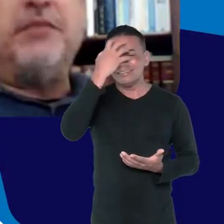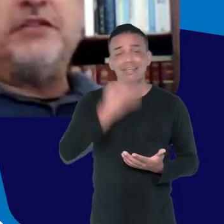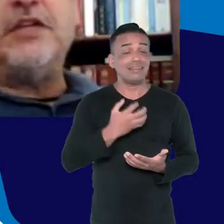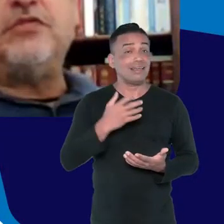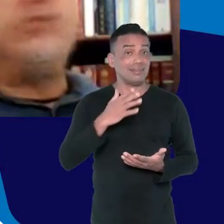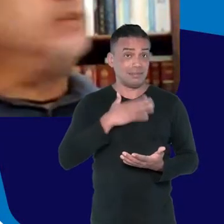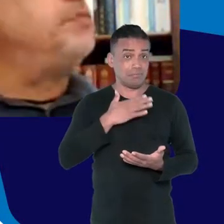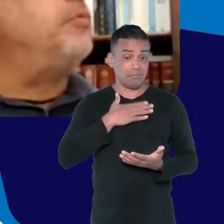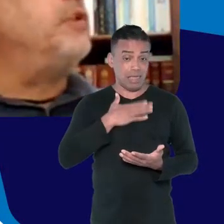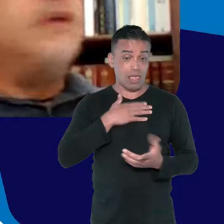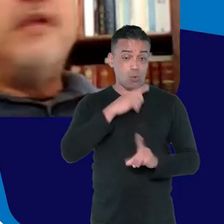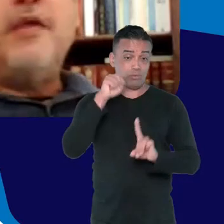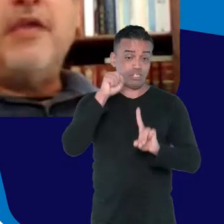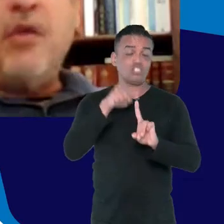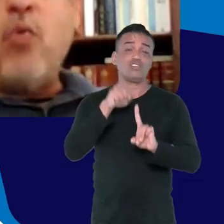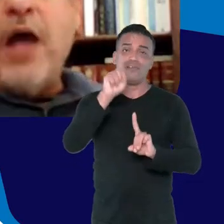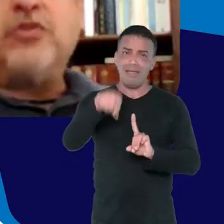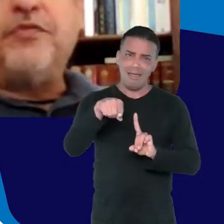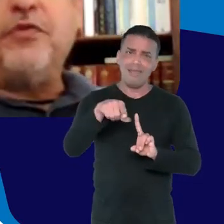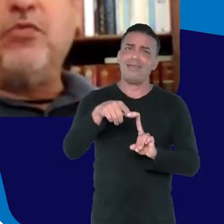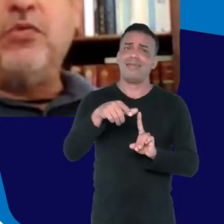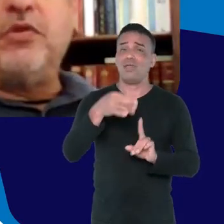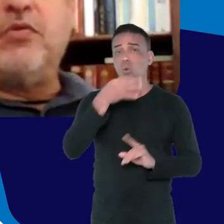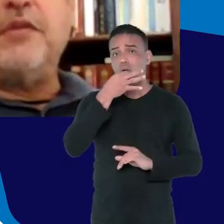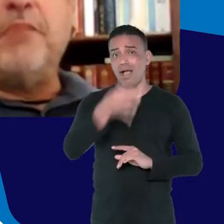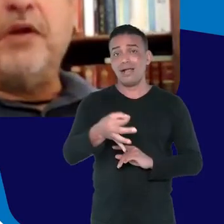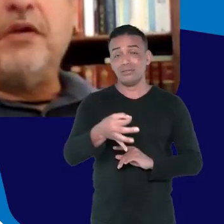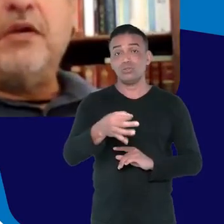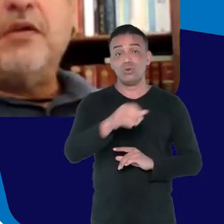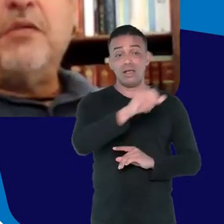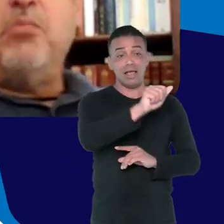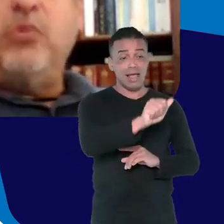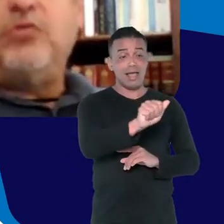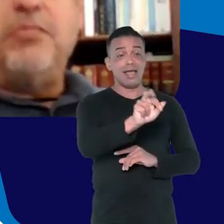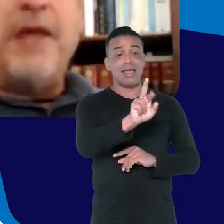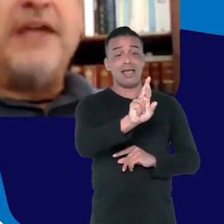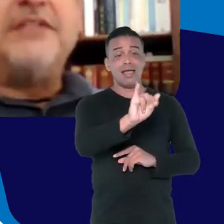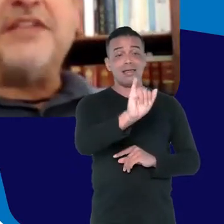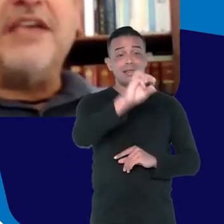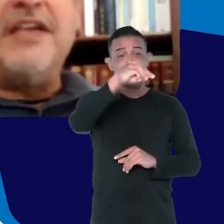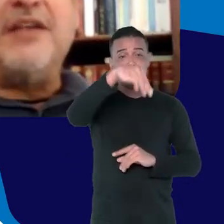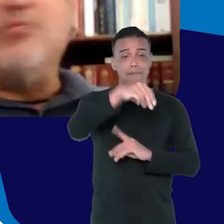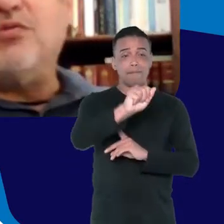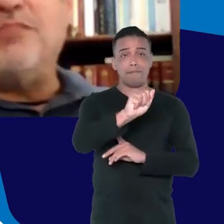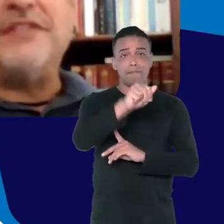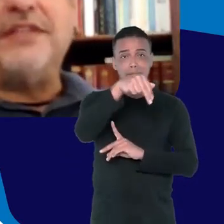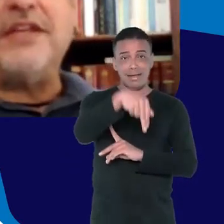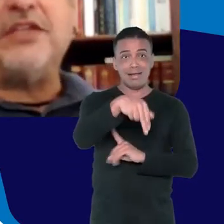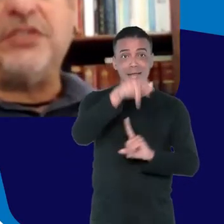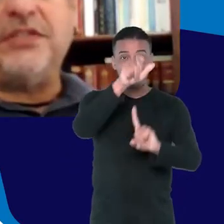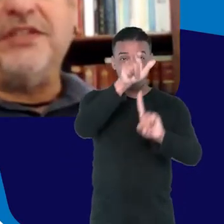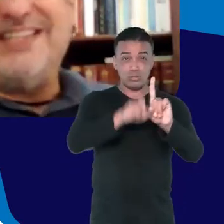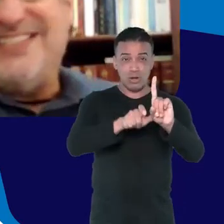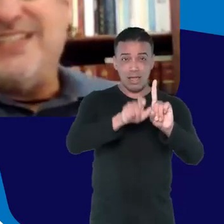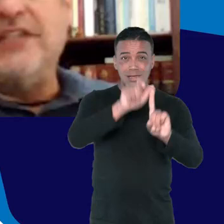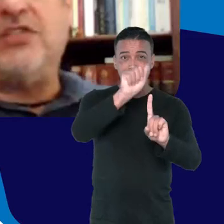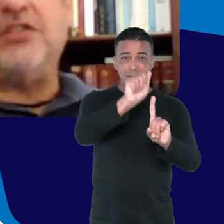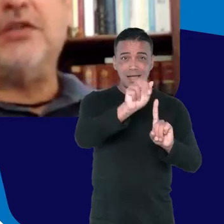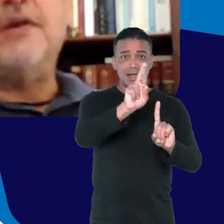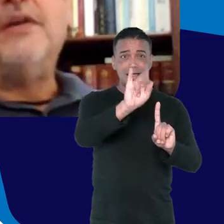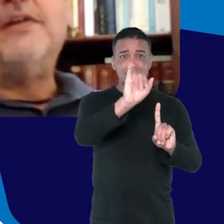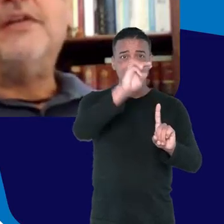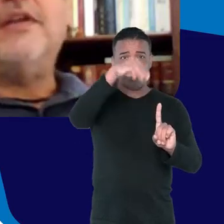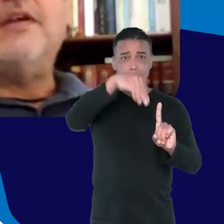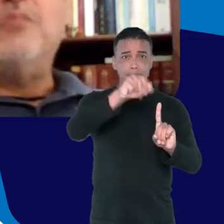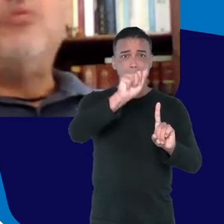das minhas intenções, porque eu acho a figura do Arimã muito mais rica, muito mais